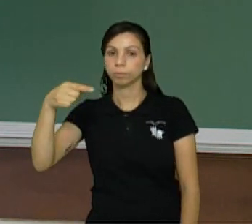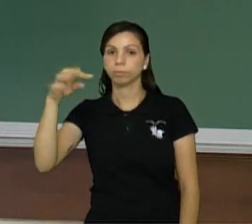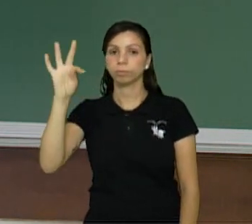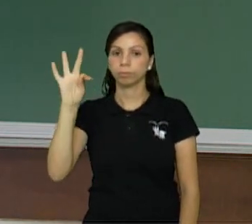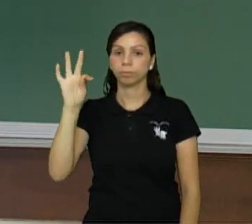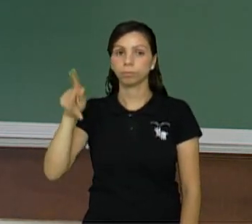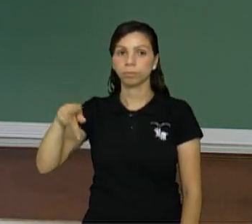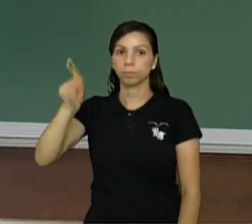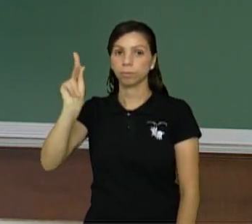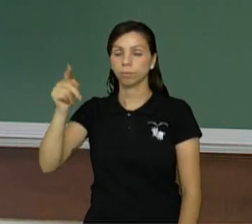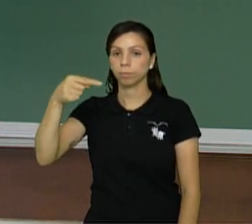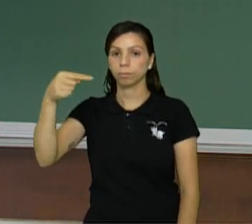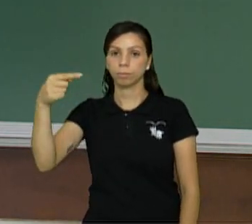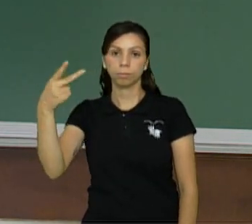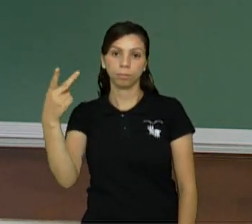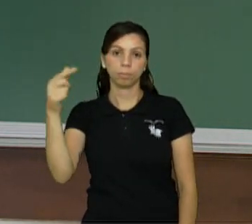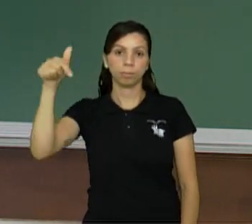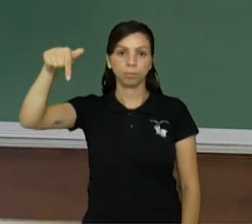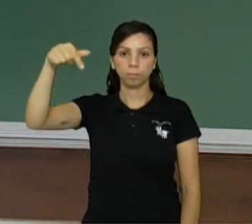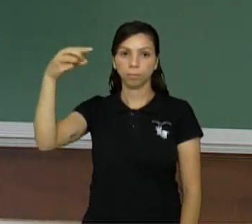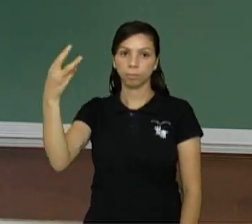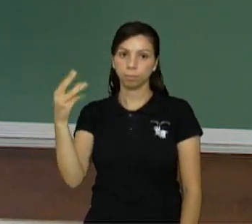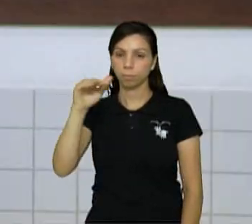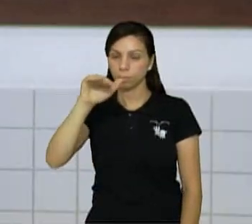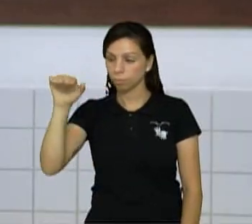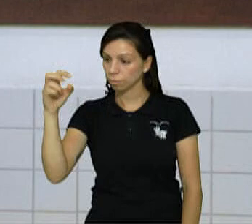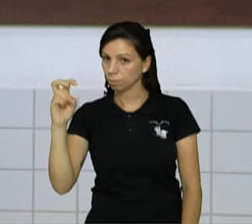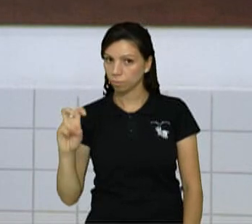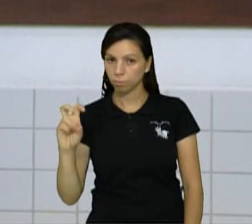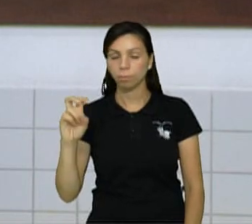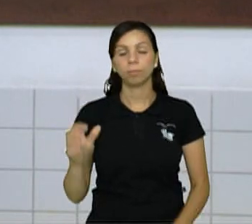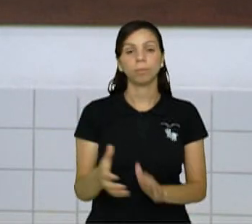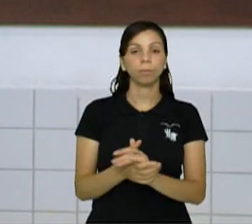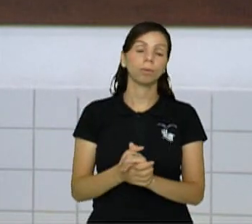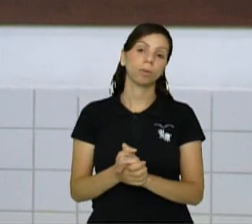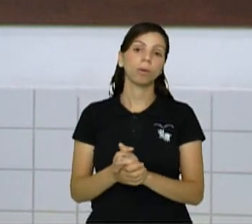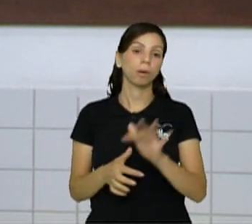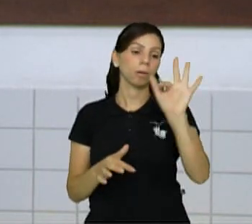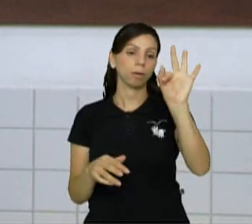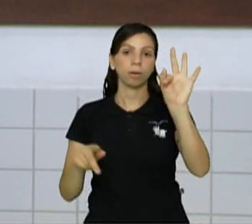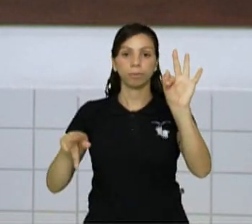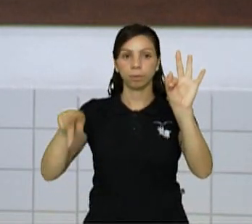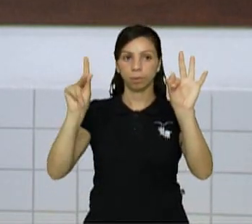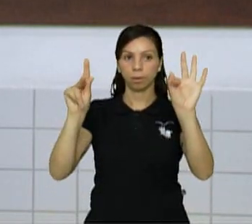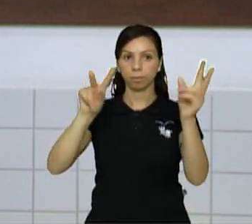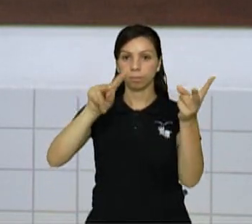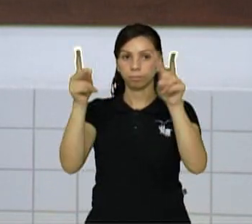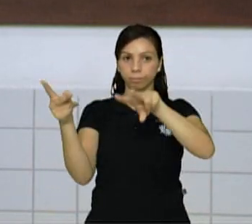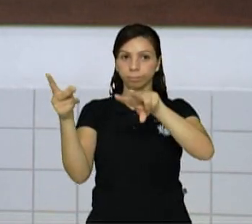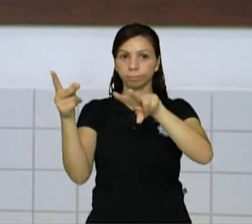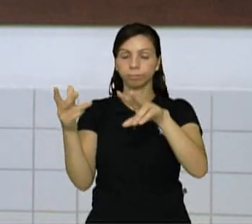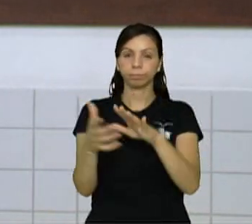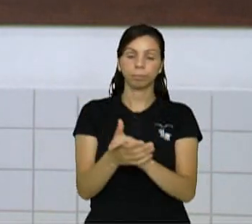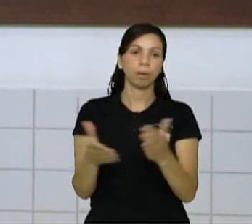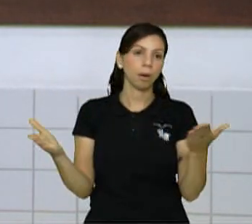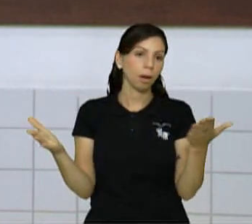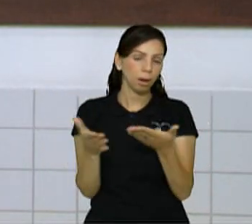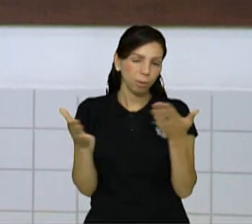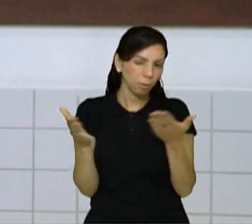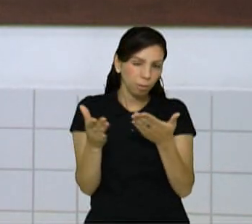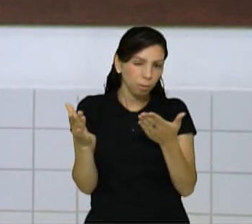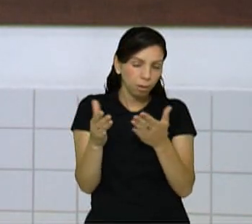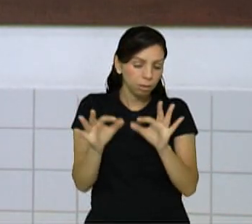tá? A relação entre Fahrenheit e Kelvin. Pessoal, então assim, eu vou falar de um assunto